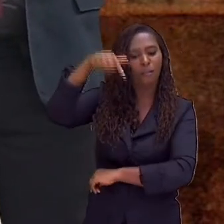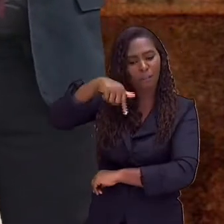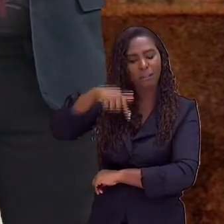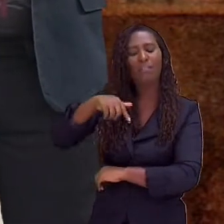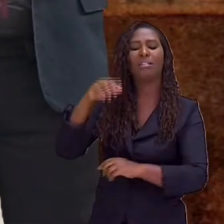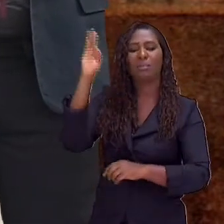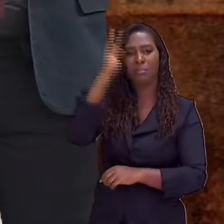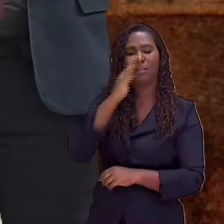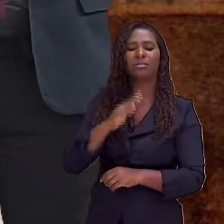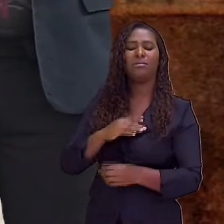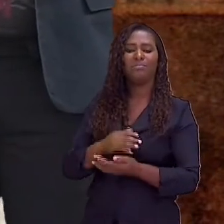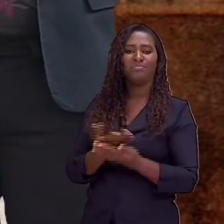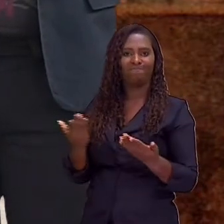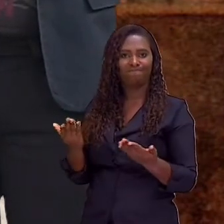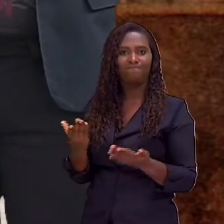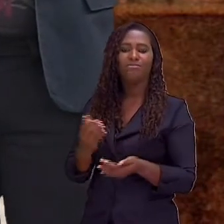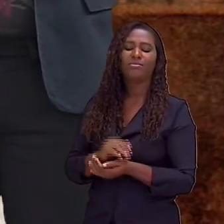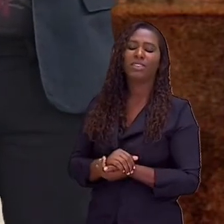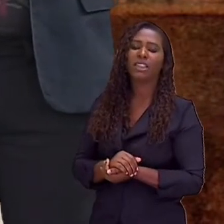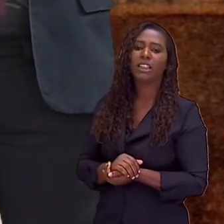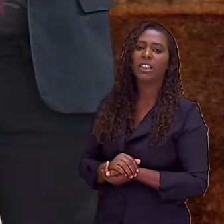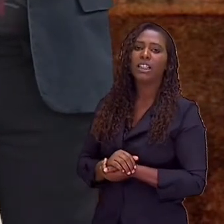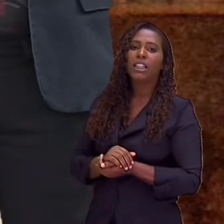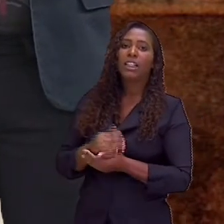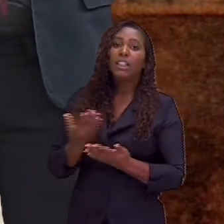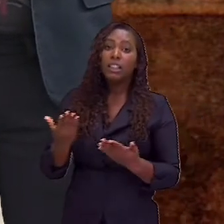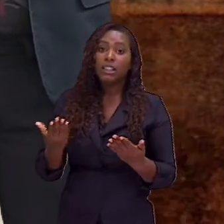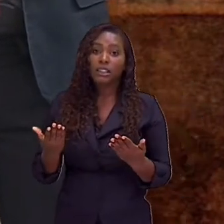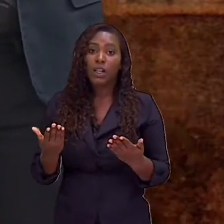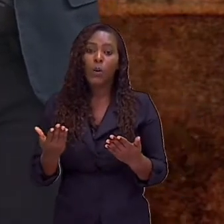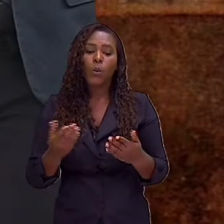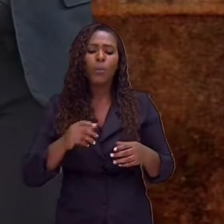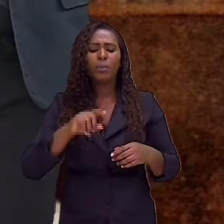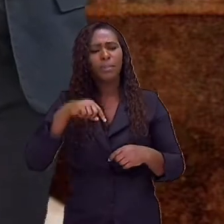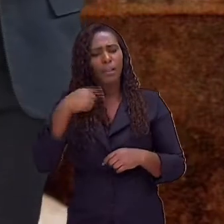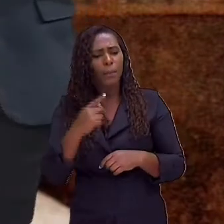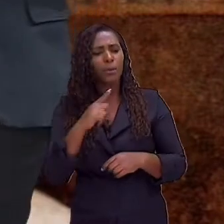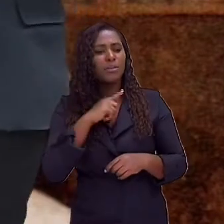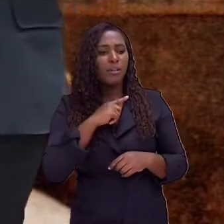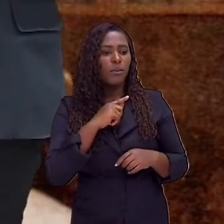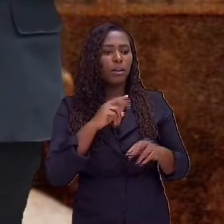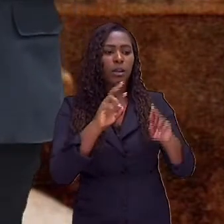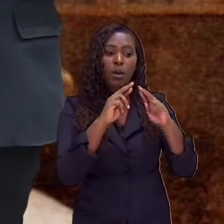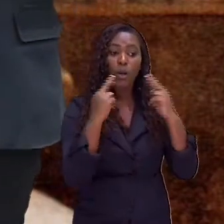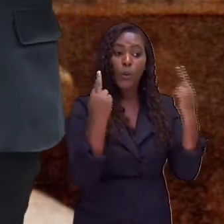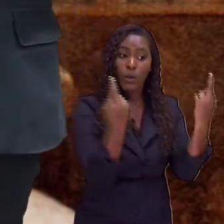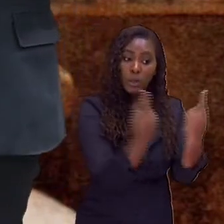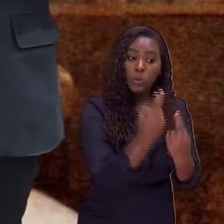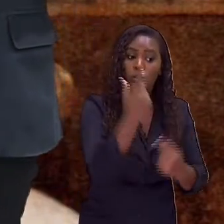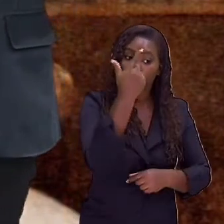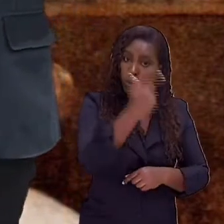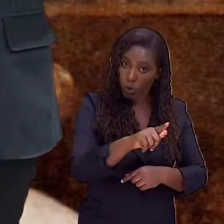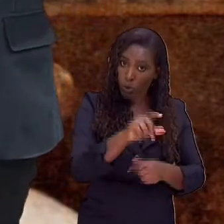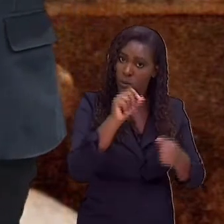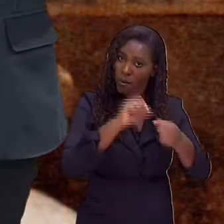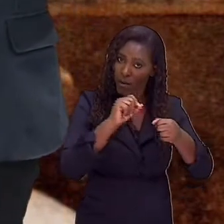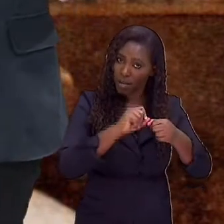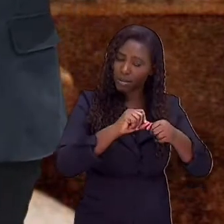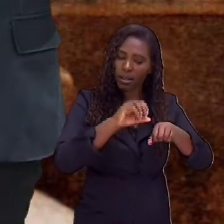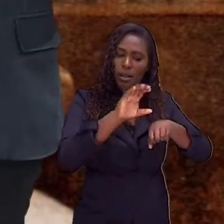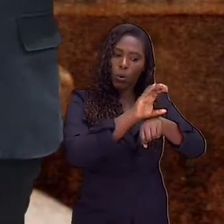para formar o Conselho Imperial e elaborar a Carta Magna. Embora a Constituição